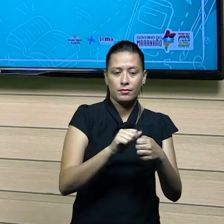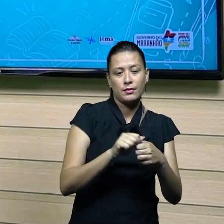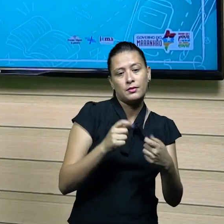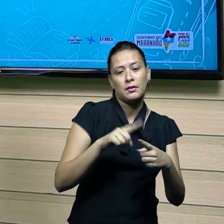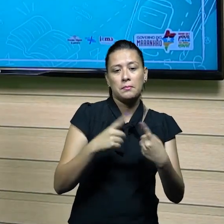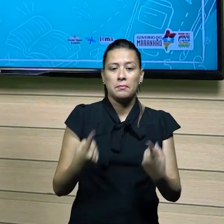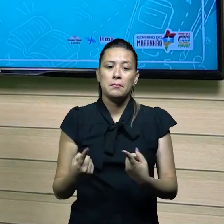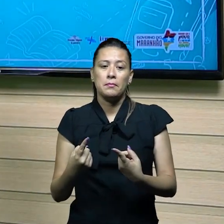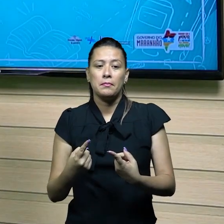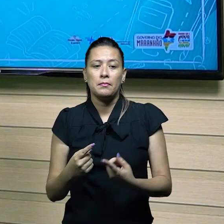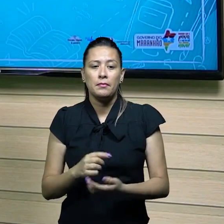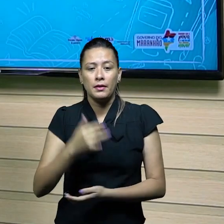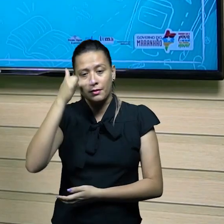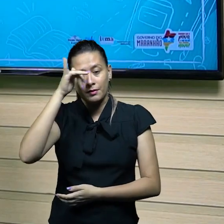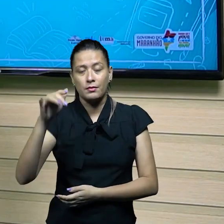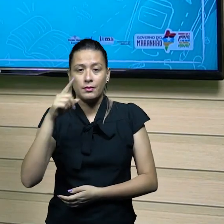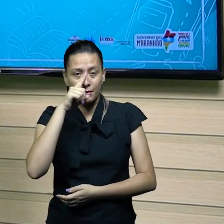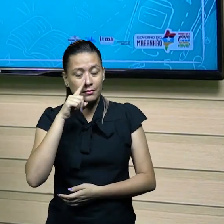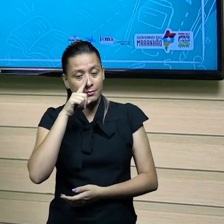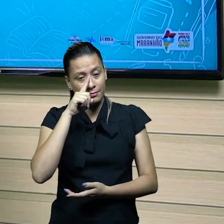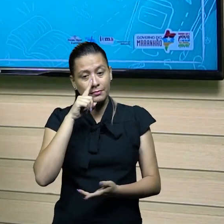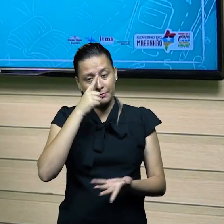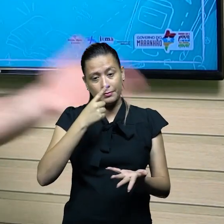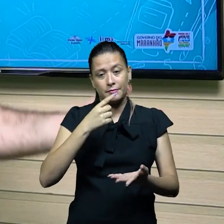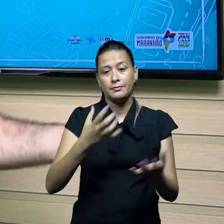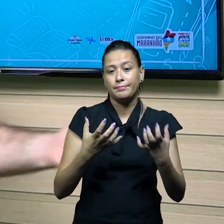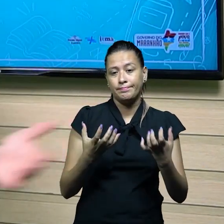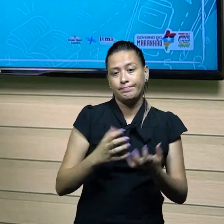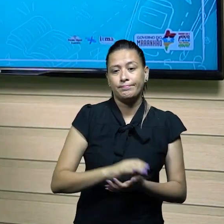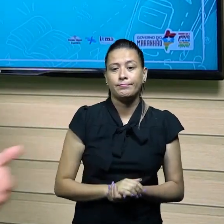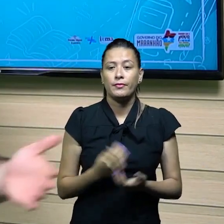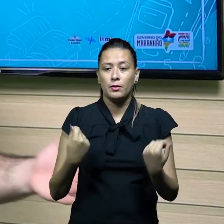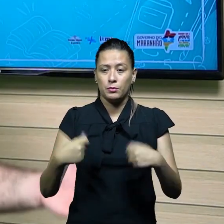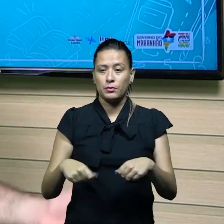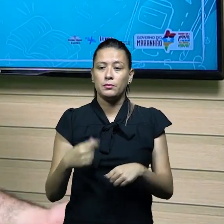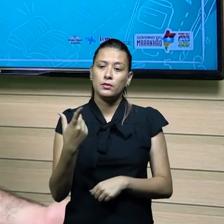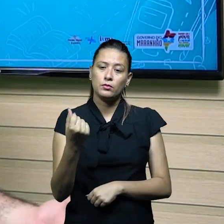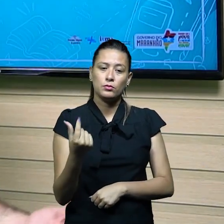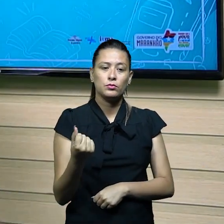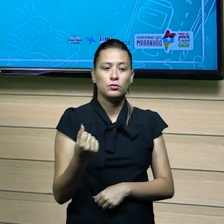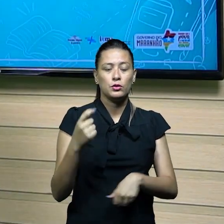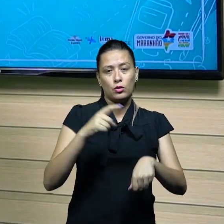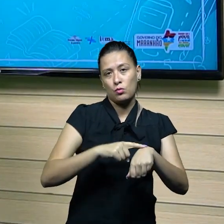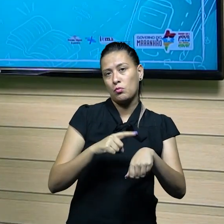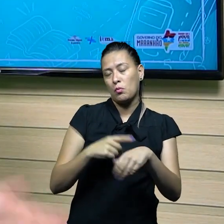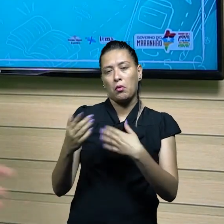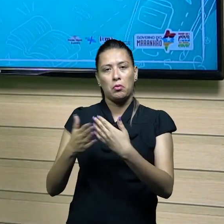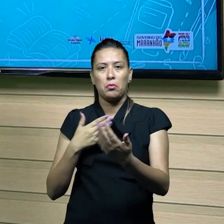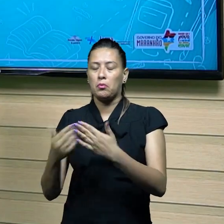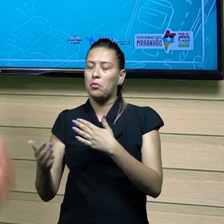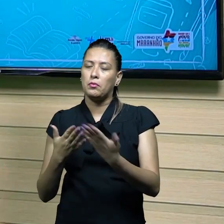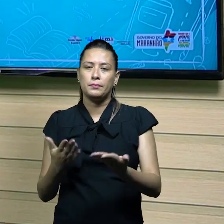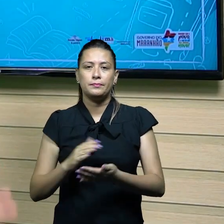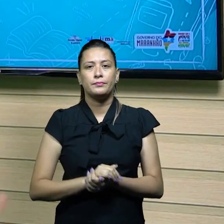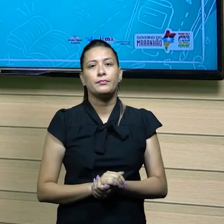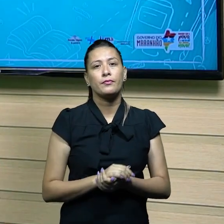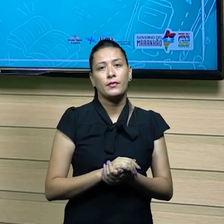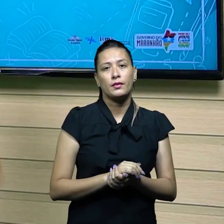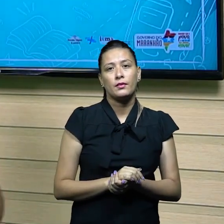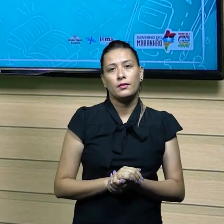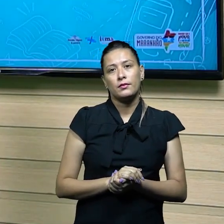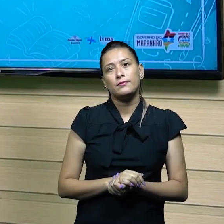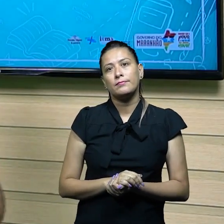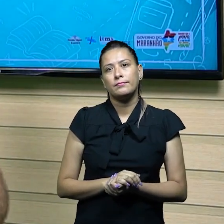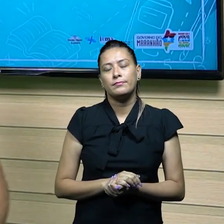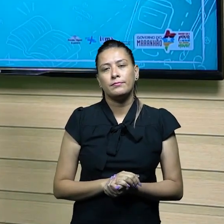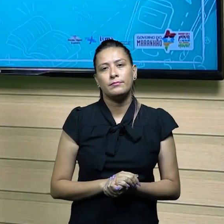se fosse o ideal, era você investir algo, não correr risco nenhum e receber o rendimento em cima dele. Tá? Esse é o ideal, mas não é